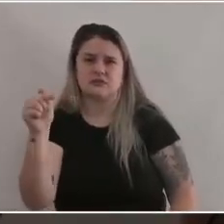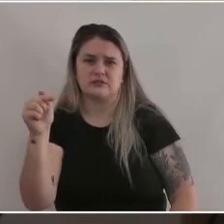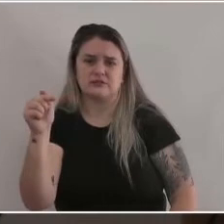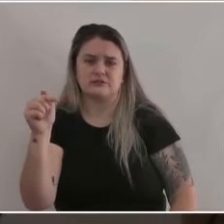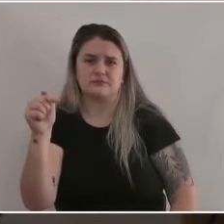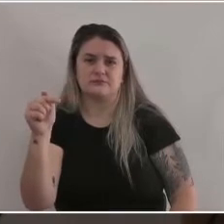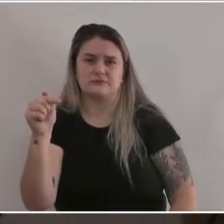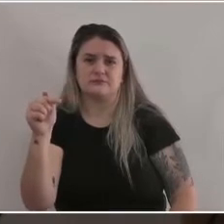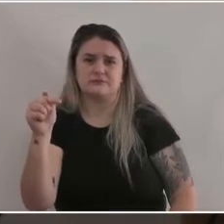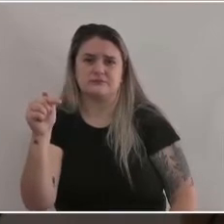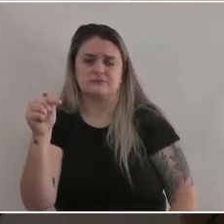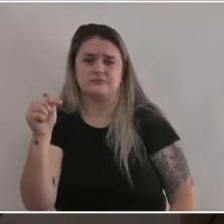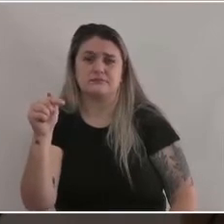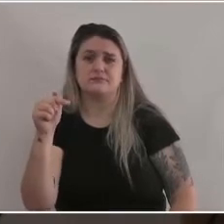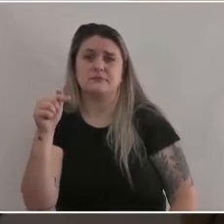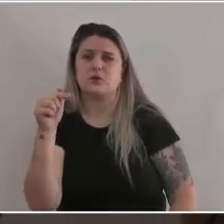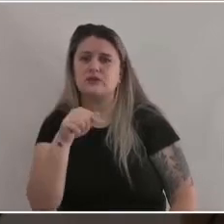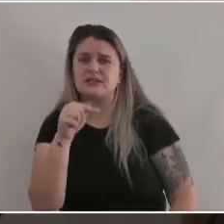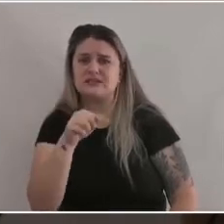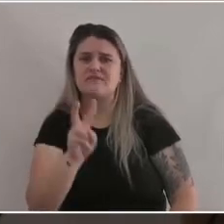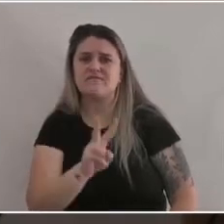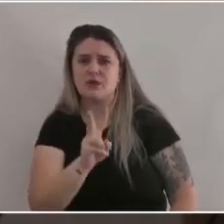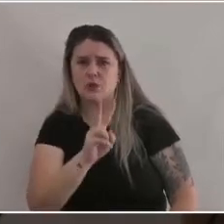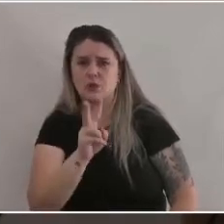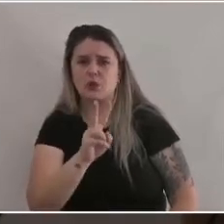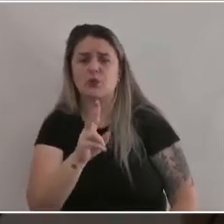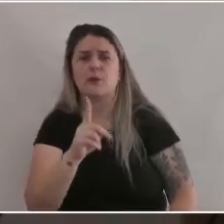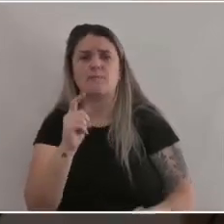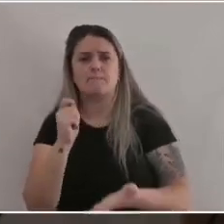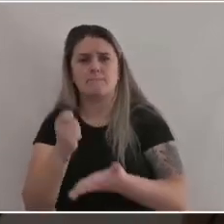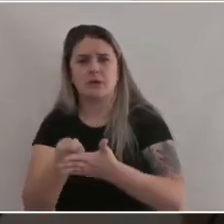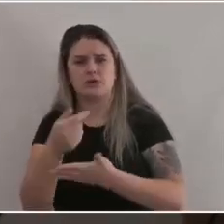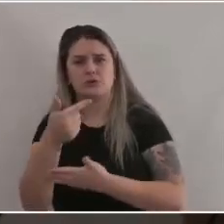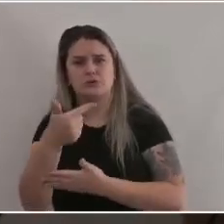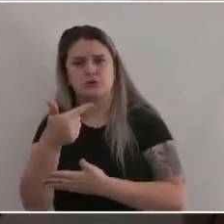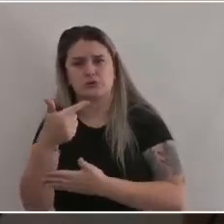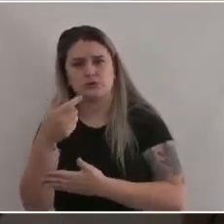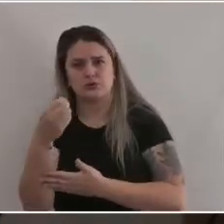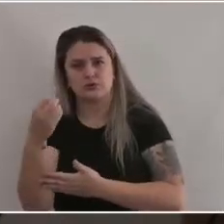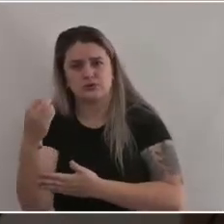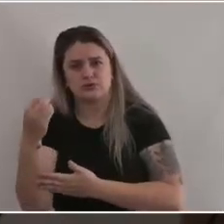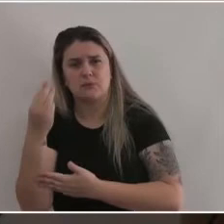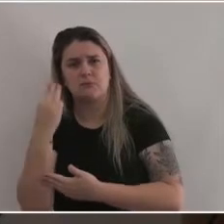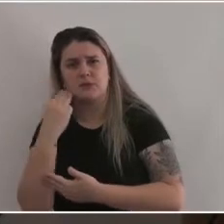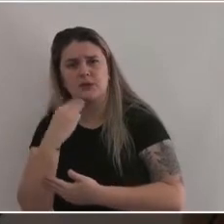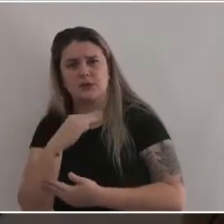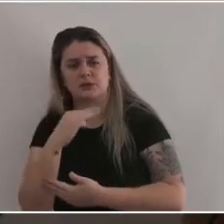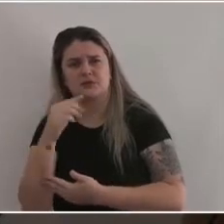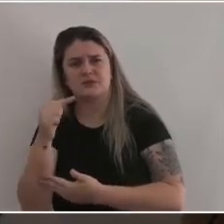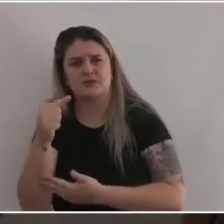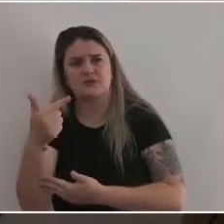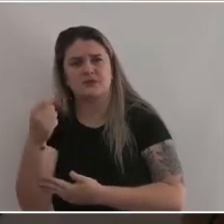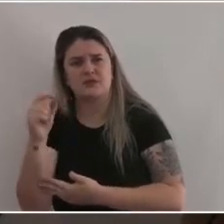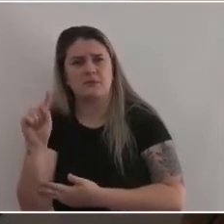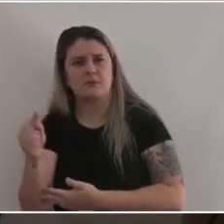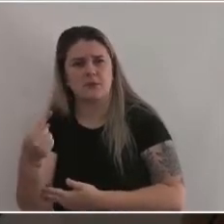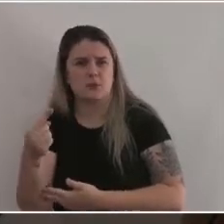76,17%. Desse valor liquidado foram 200.720.000, percentual de